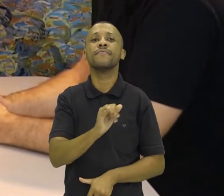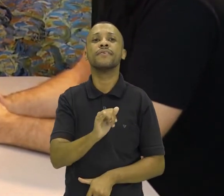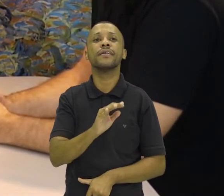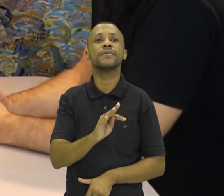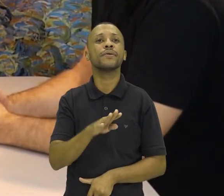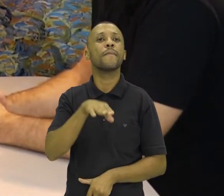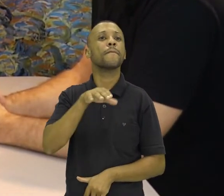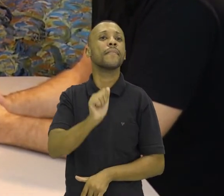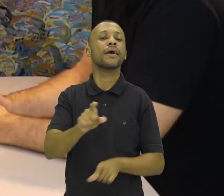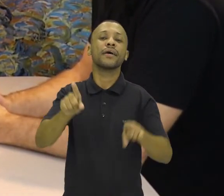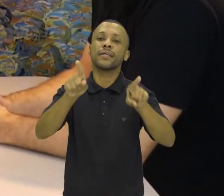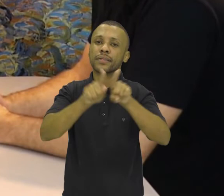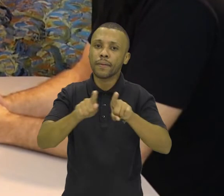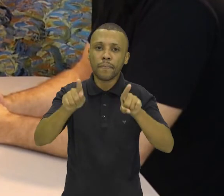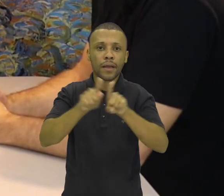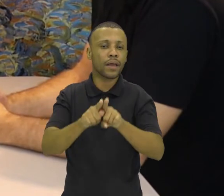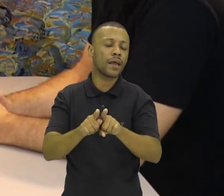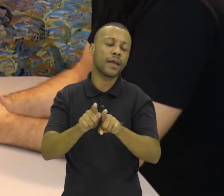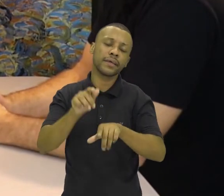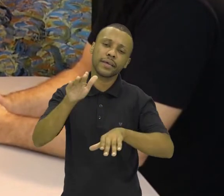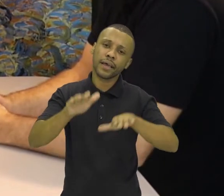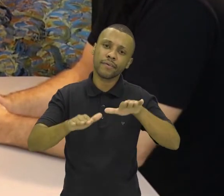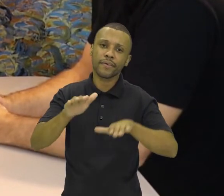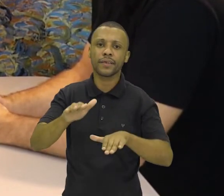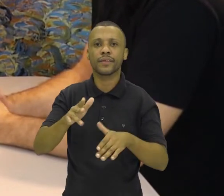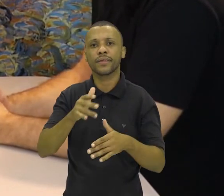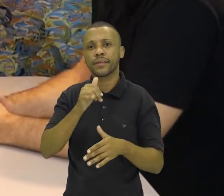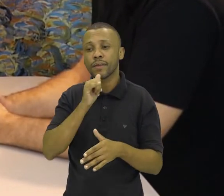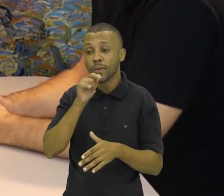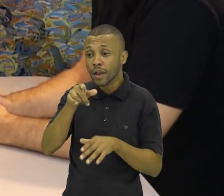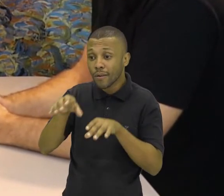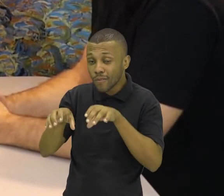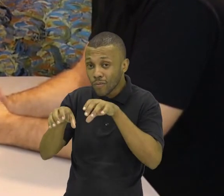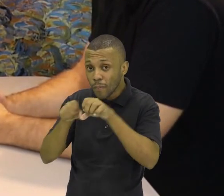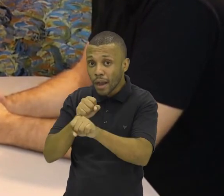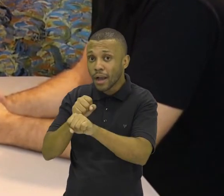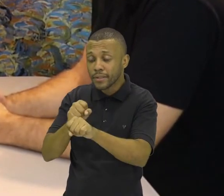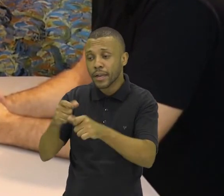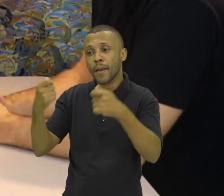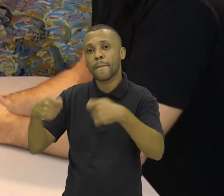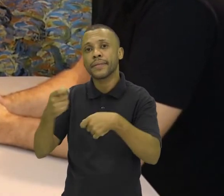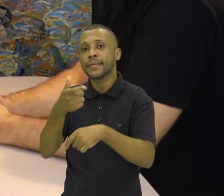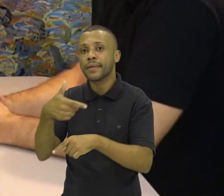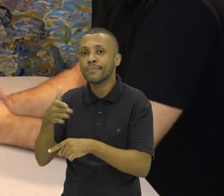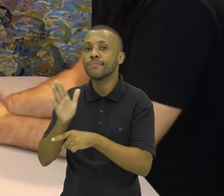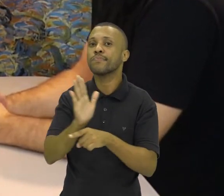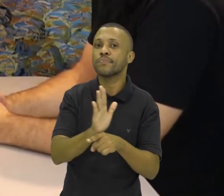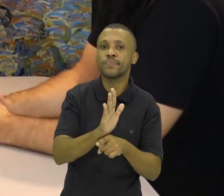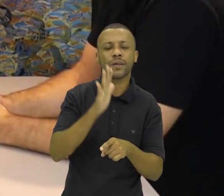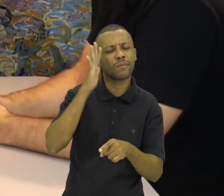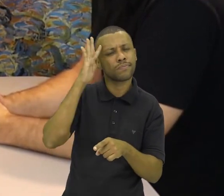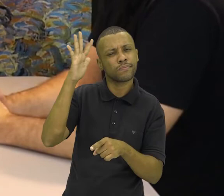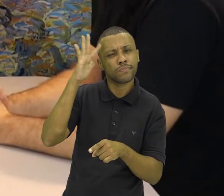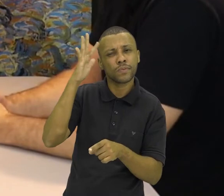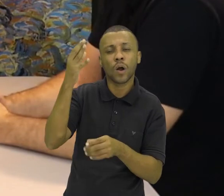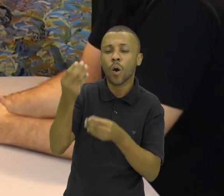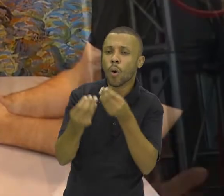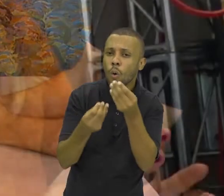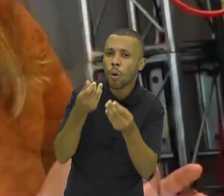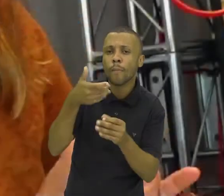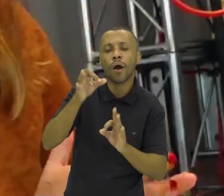era recém-formada e a gente vinha... Sua vítima? Porque recém-formada você quer mudar o mundo, né? E aí eu vi no